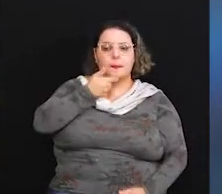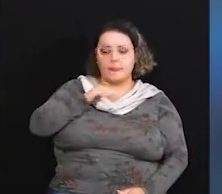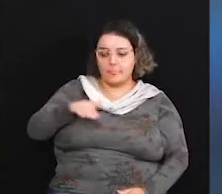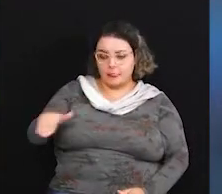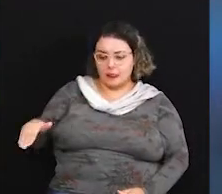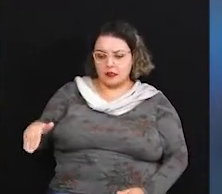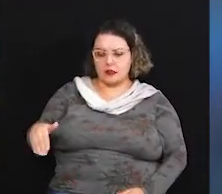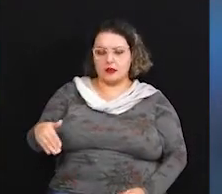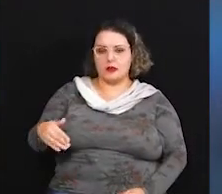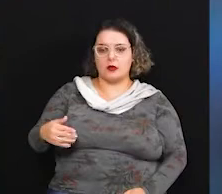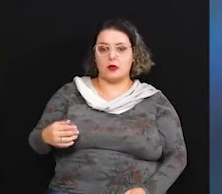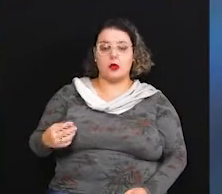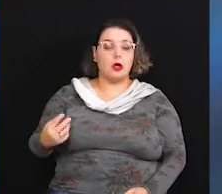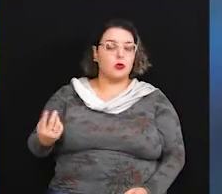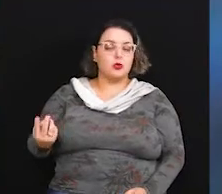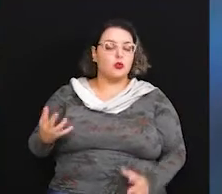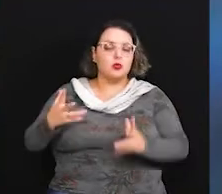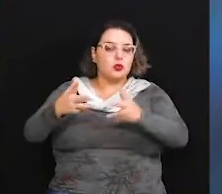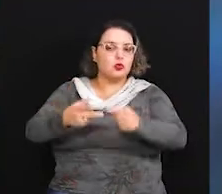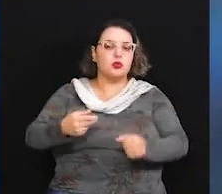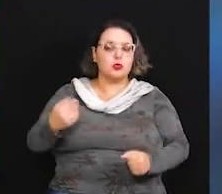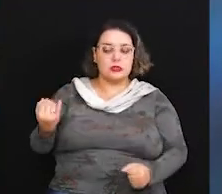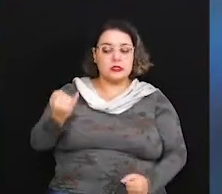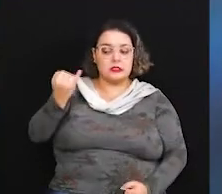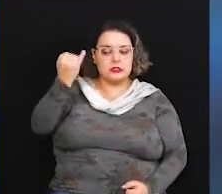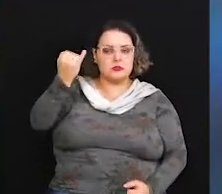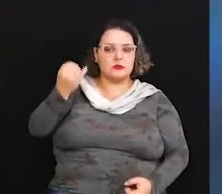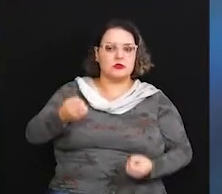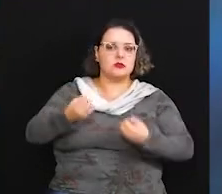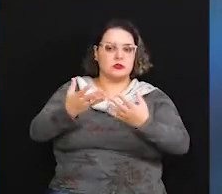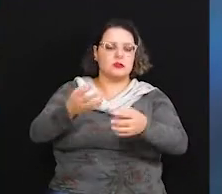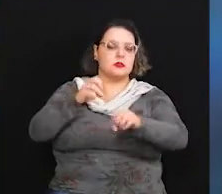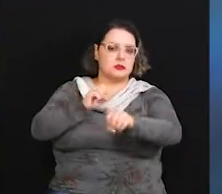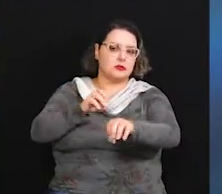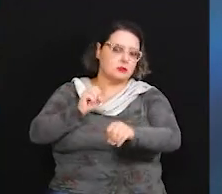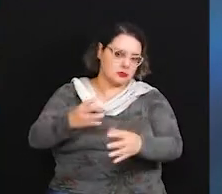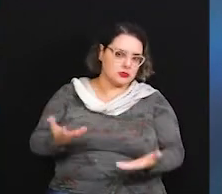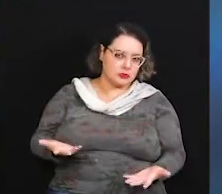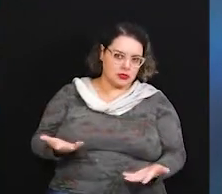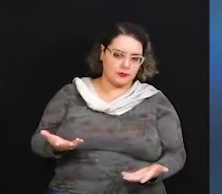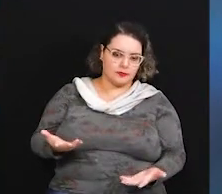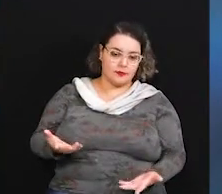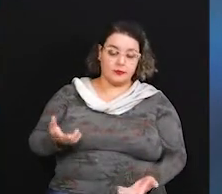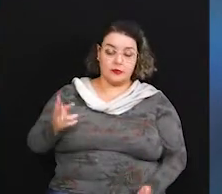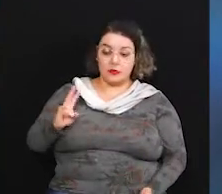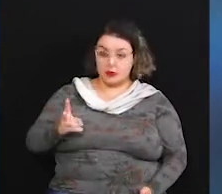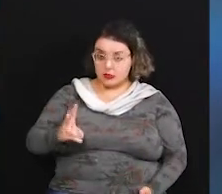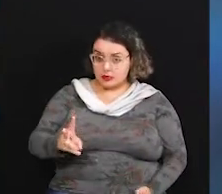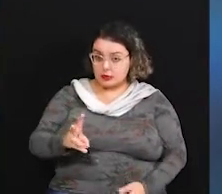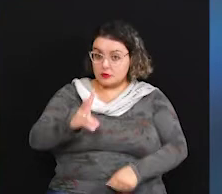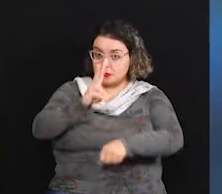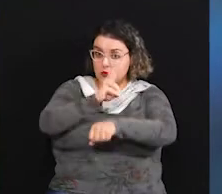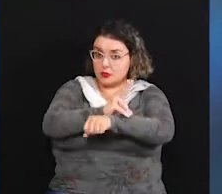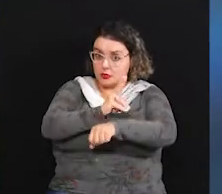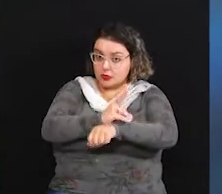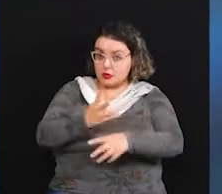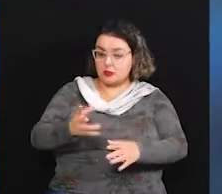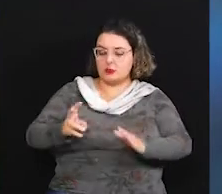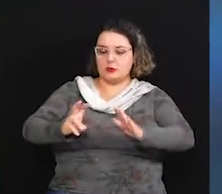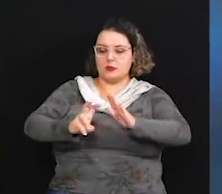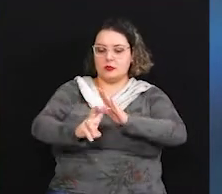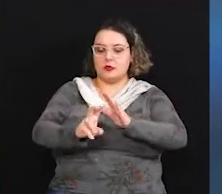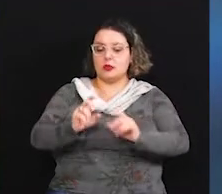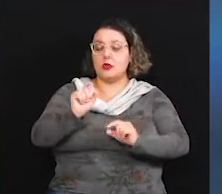os valores que são passados aqui? Então, é uma coisa que eu sempre prezei muito, assim, por